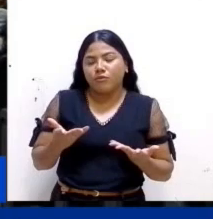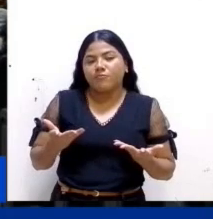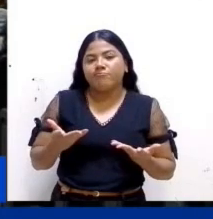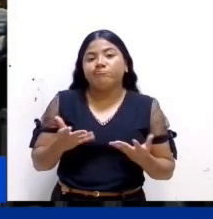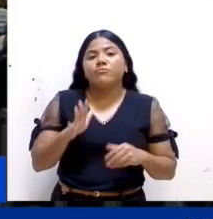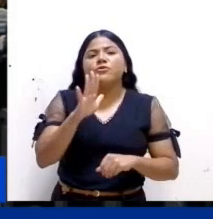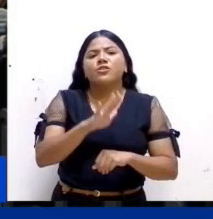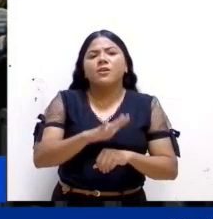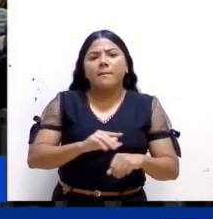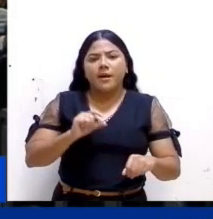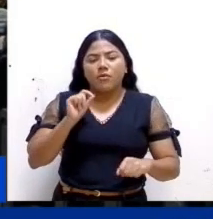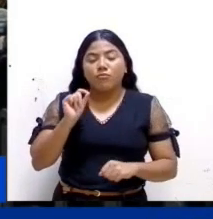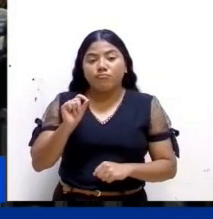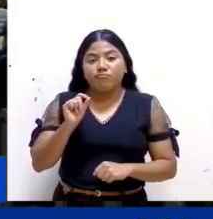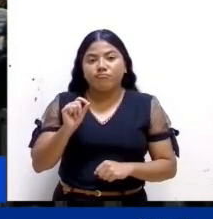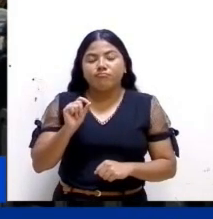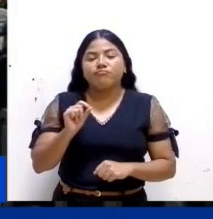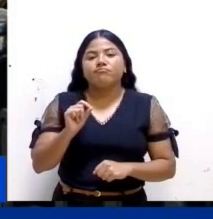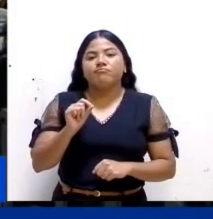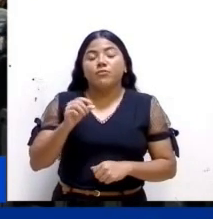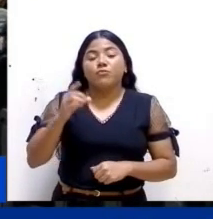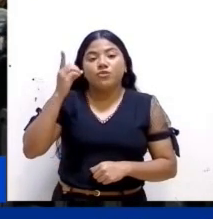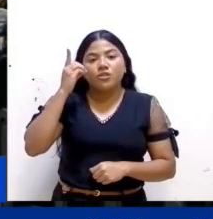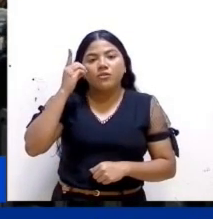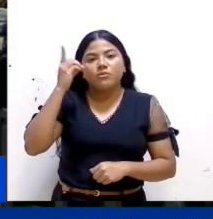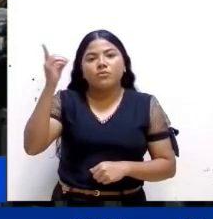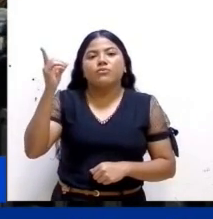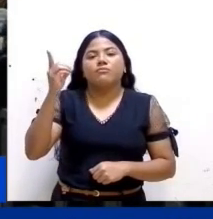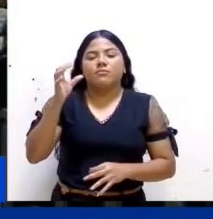nosso diretor da Escola Judiciária Eleitoral, doutor